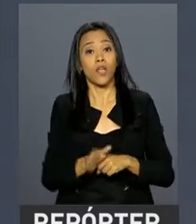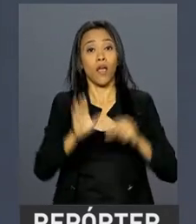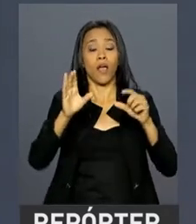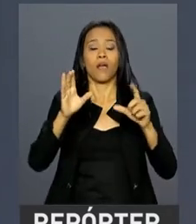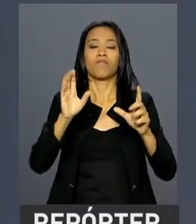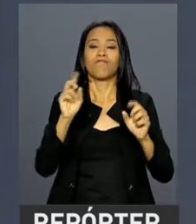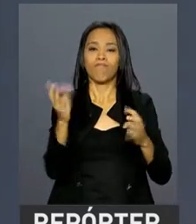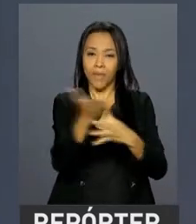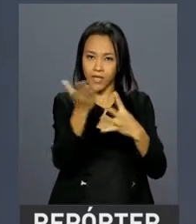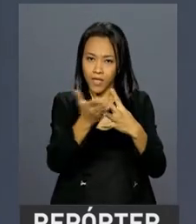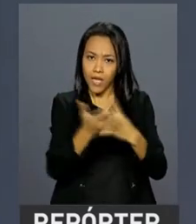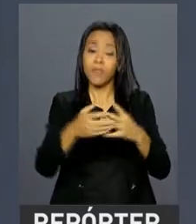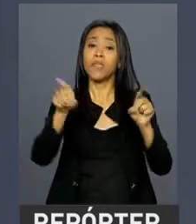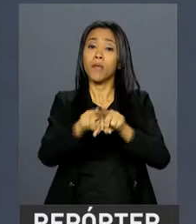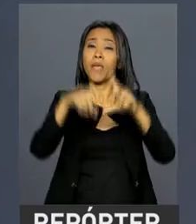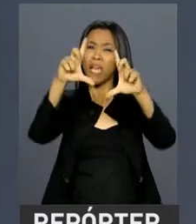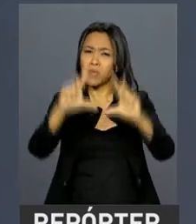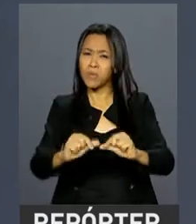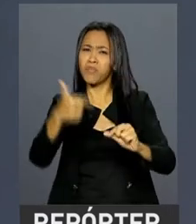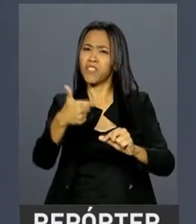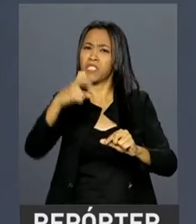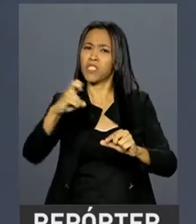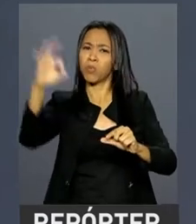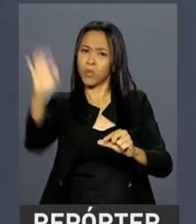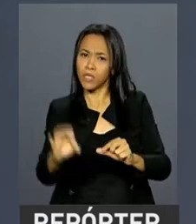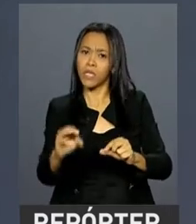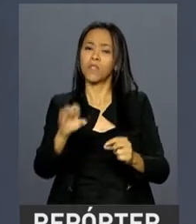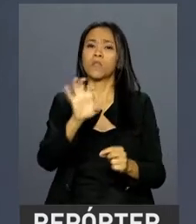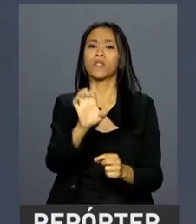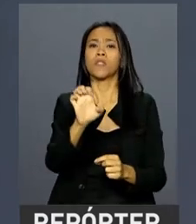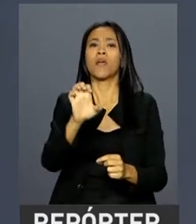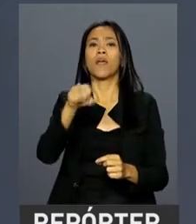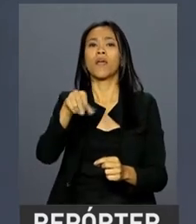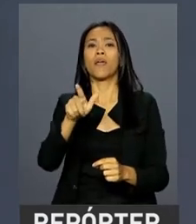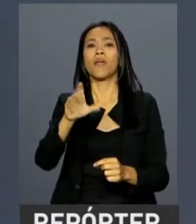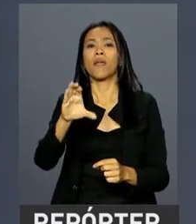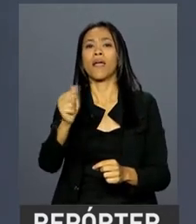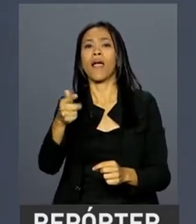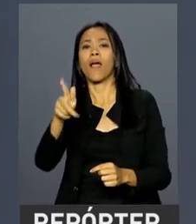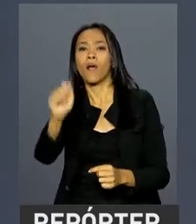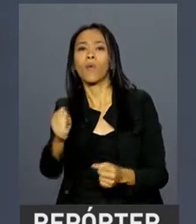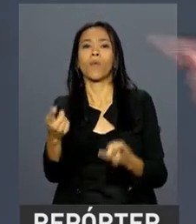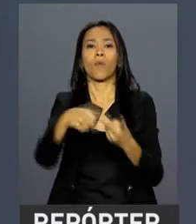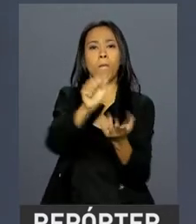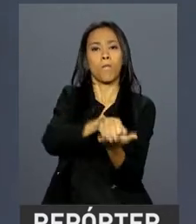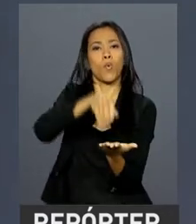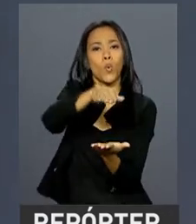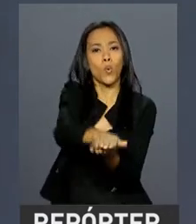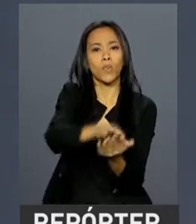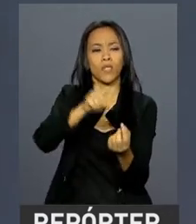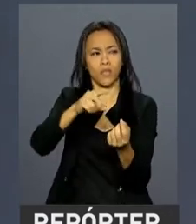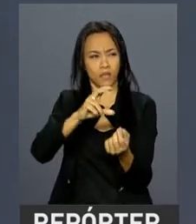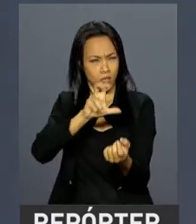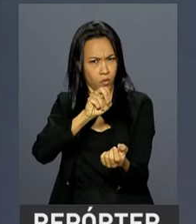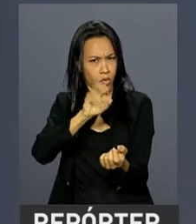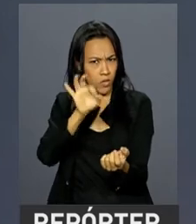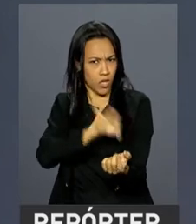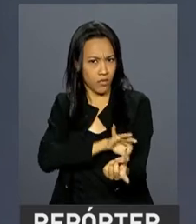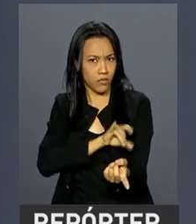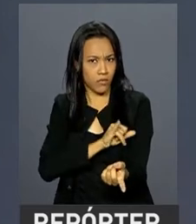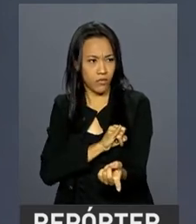reduzimos 25% dos encargos, reduzimos 25% da multa e 50%, não é?